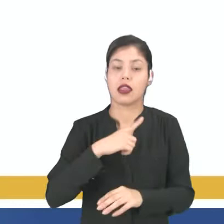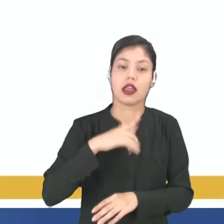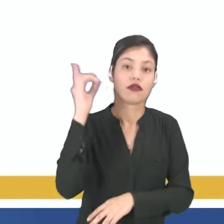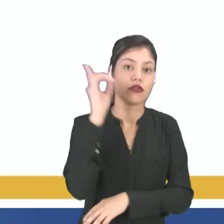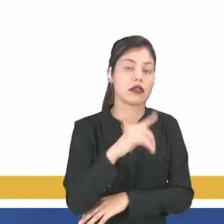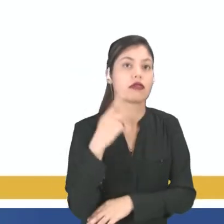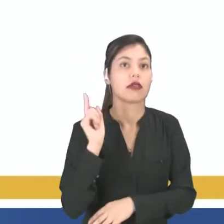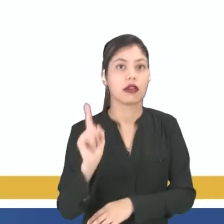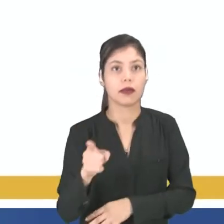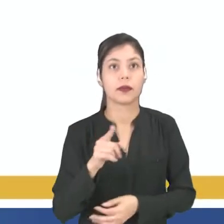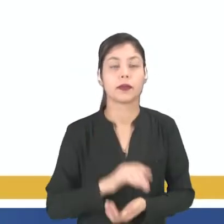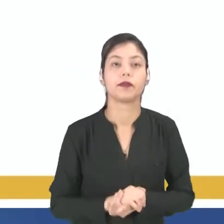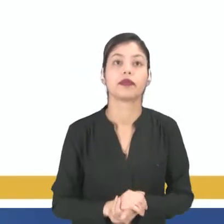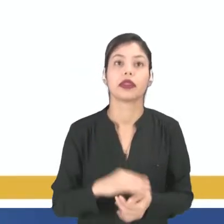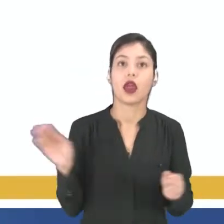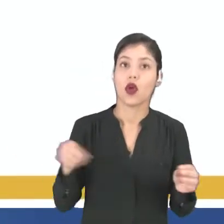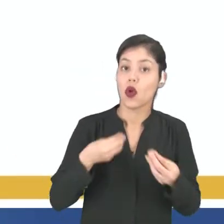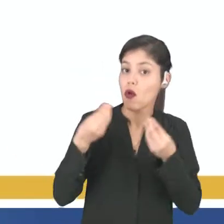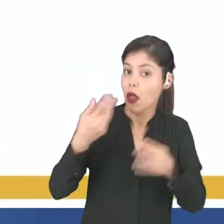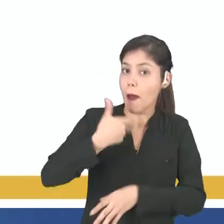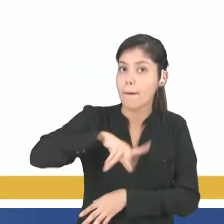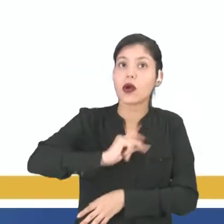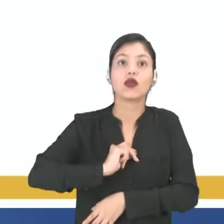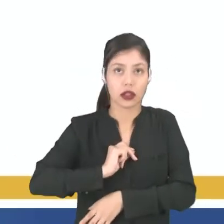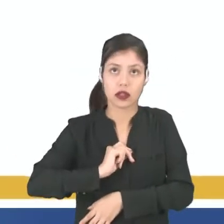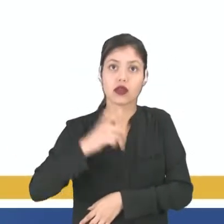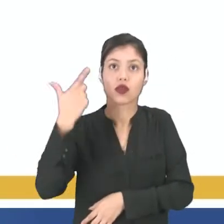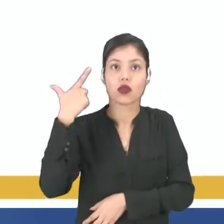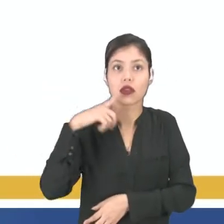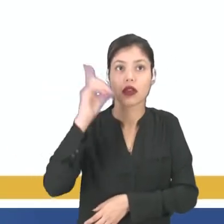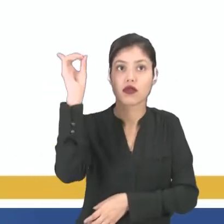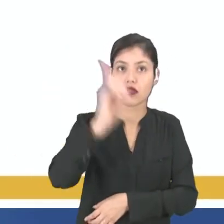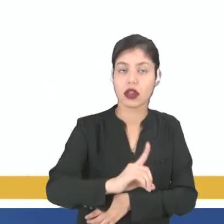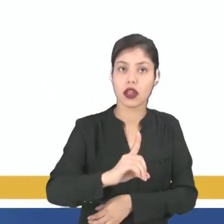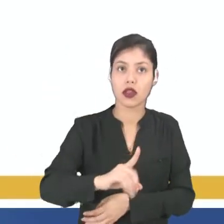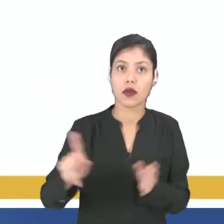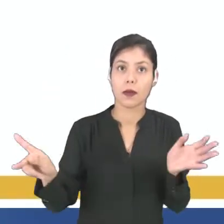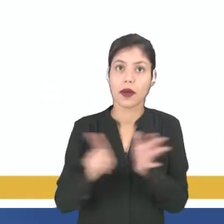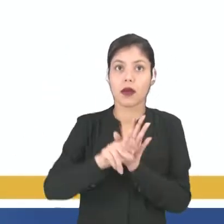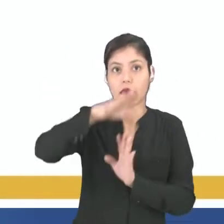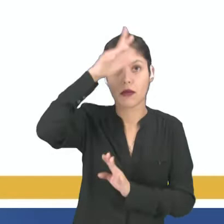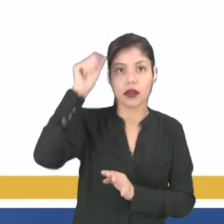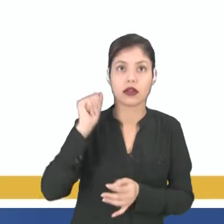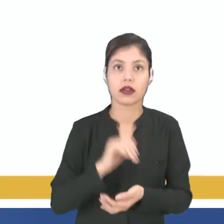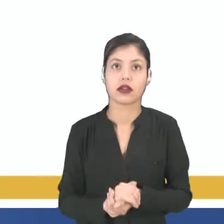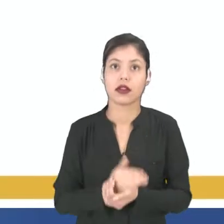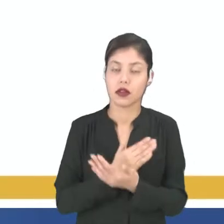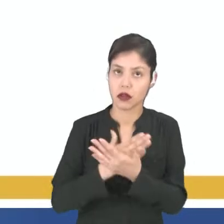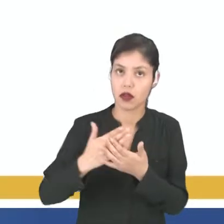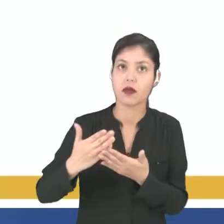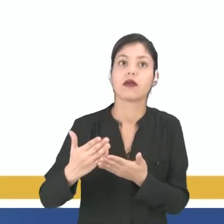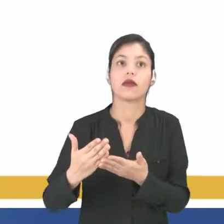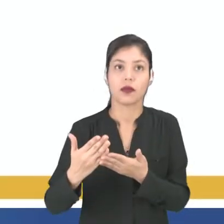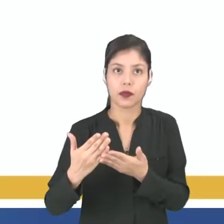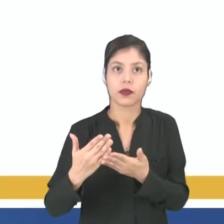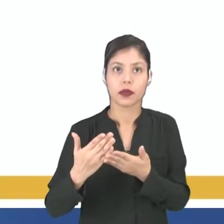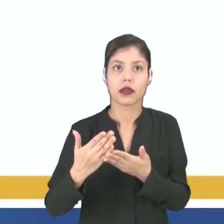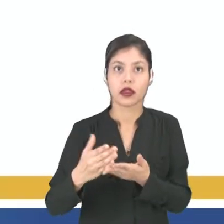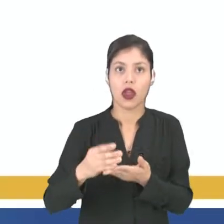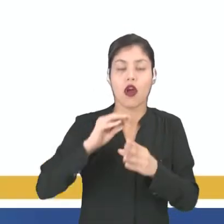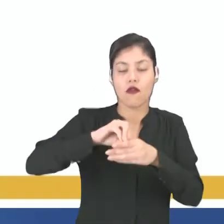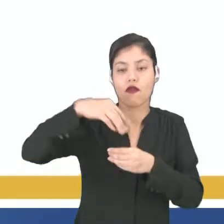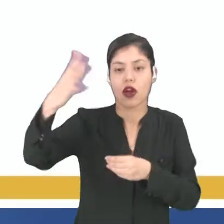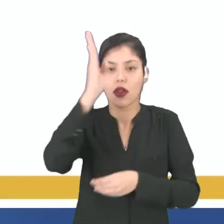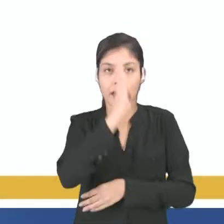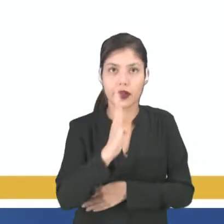ela. Com isso, os portugueses conseguem direitos sobre a Amazônia. Deu-se início ao estabelecimento da fronteira